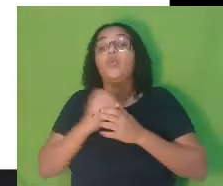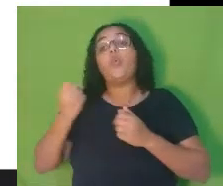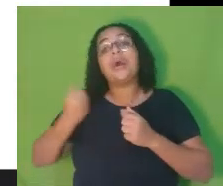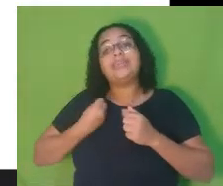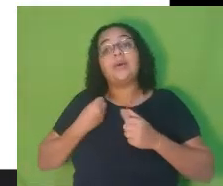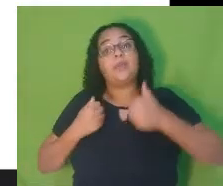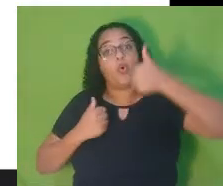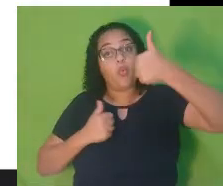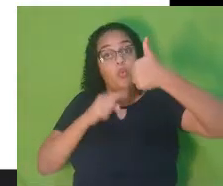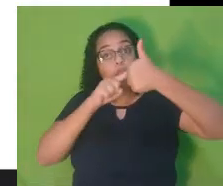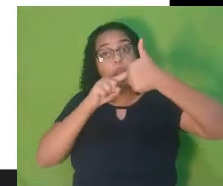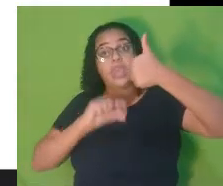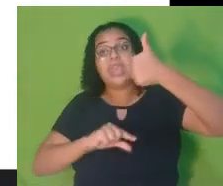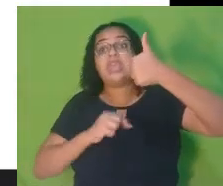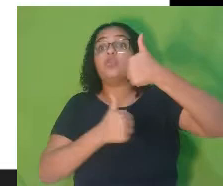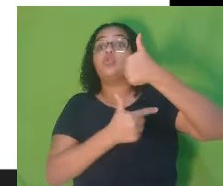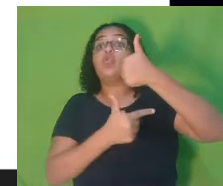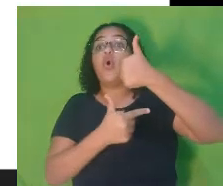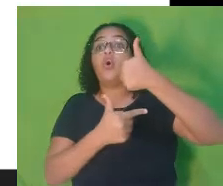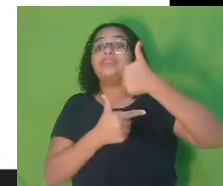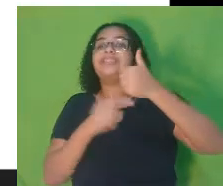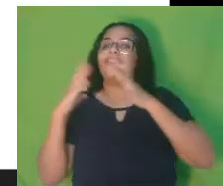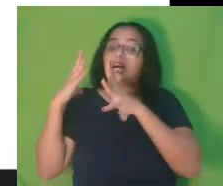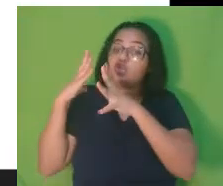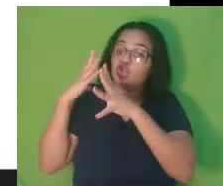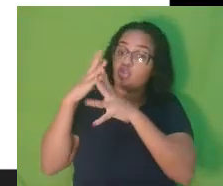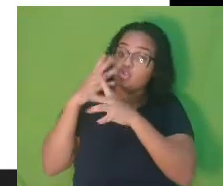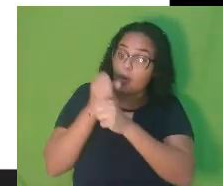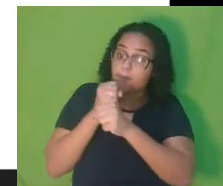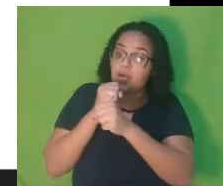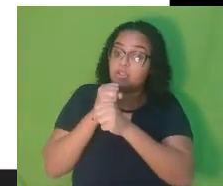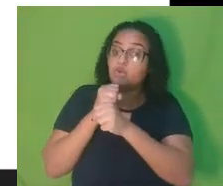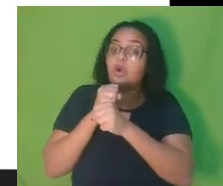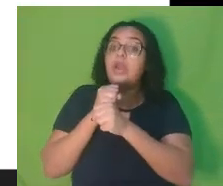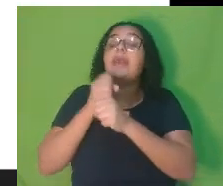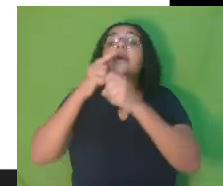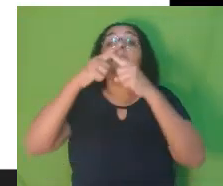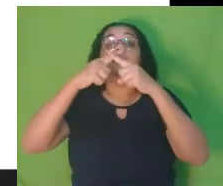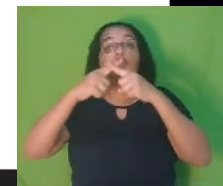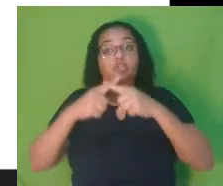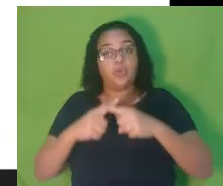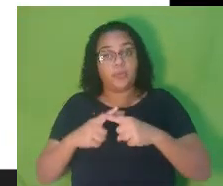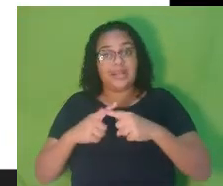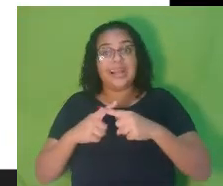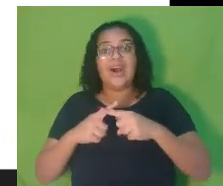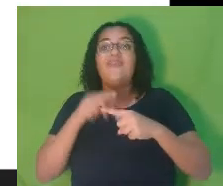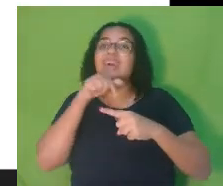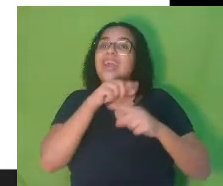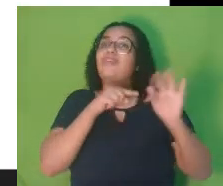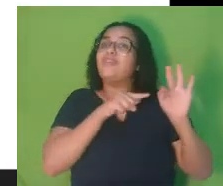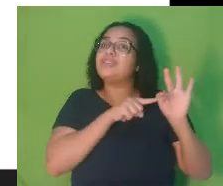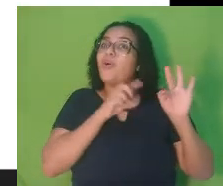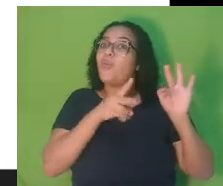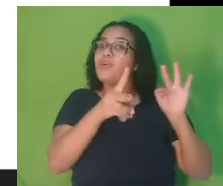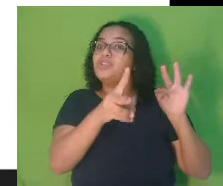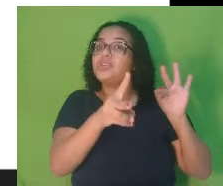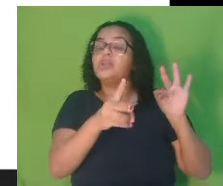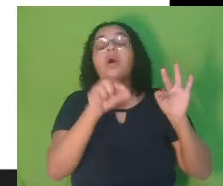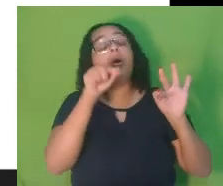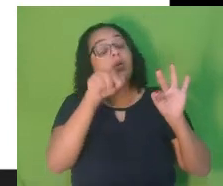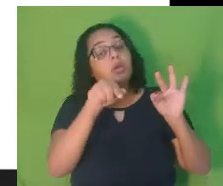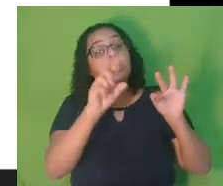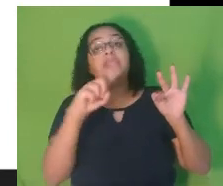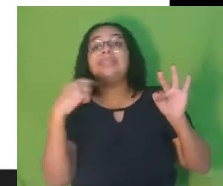aqui nos exemplos 1 e 2, a gente está somando e multiplicando funções contínuas.